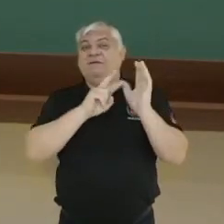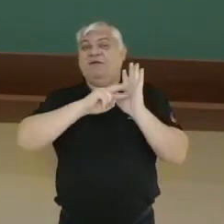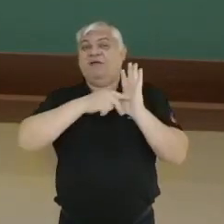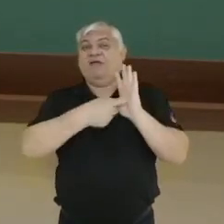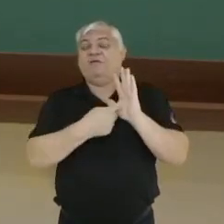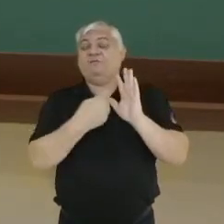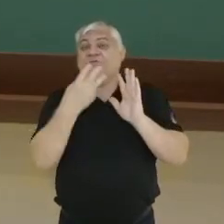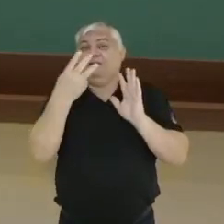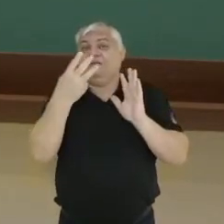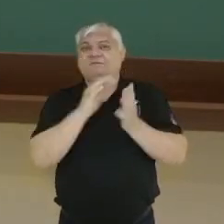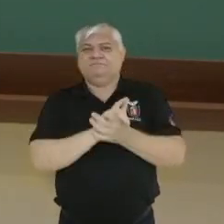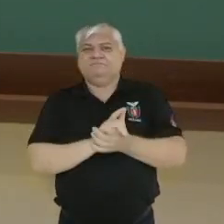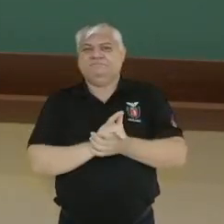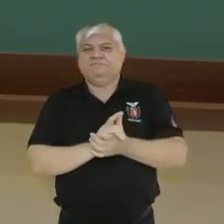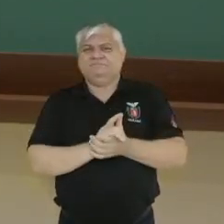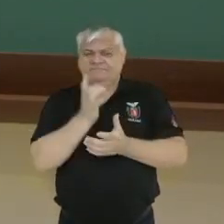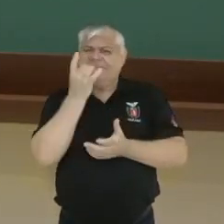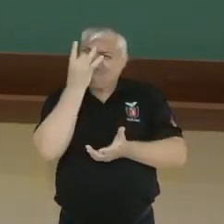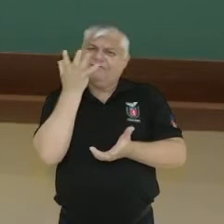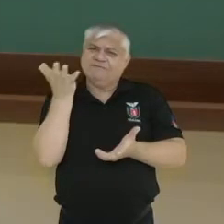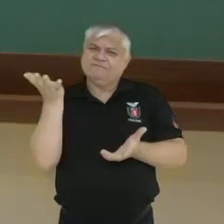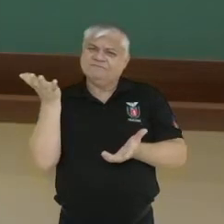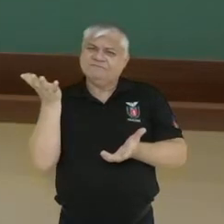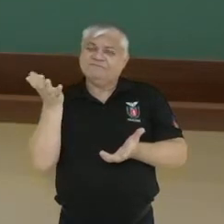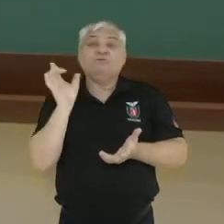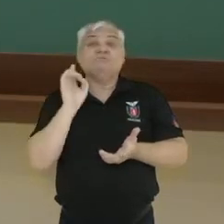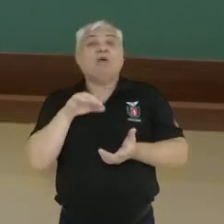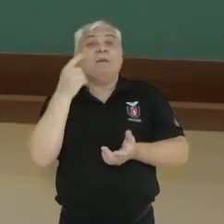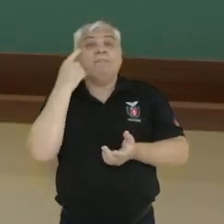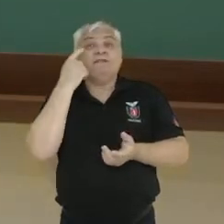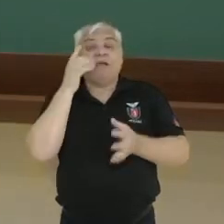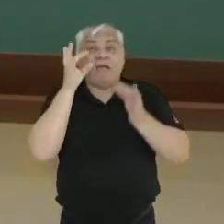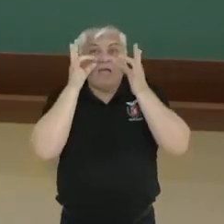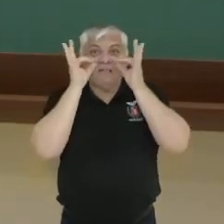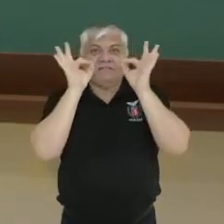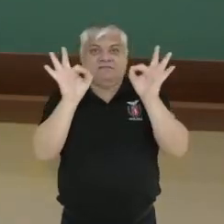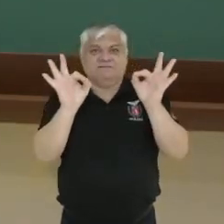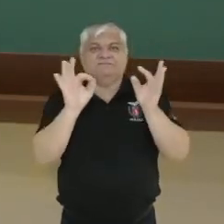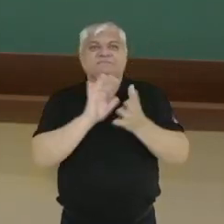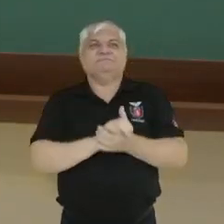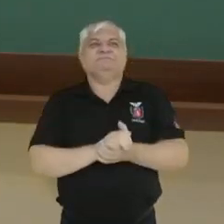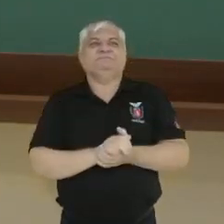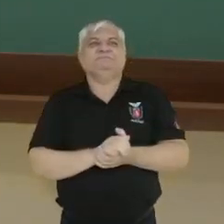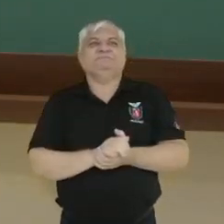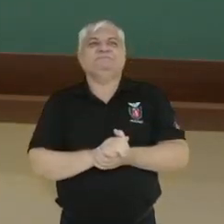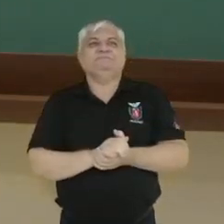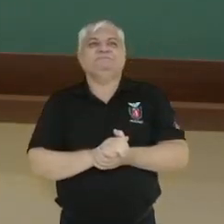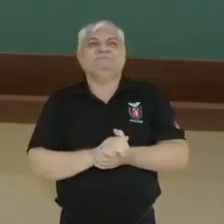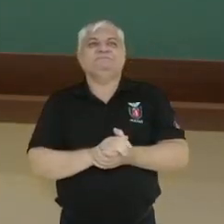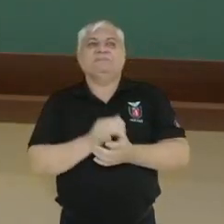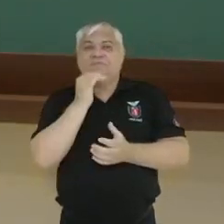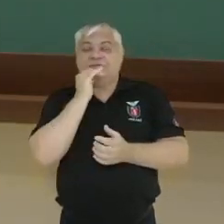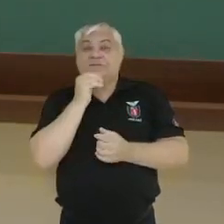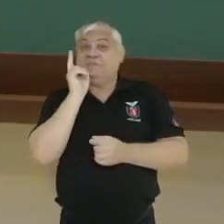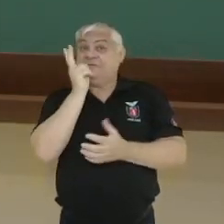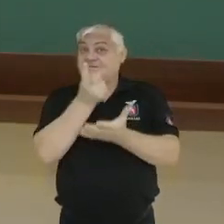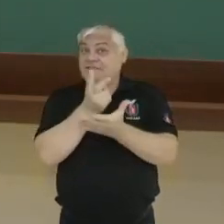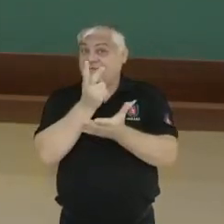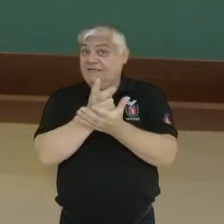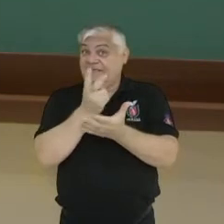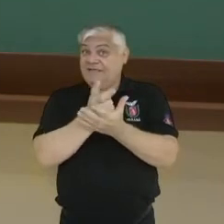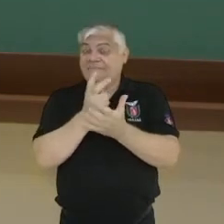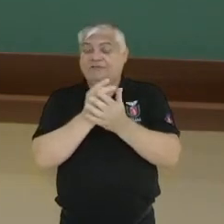3. Não é tão complicado, né? Só temos que ir passo a passo. Então, relembrando aqui, nós temos que lembrar a